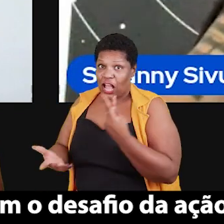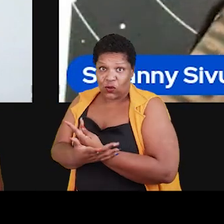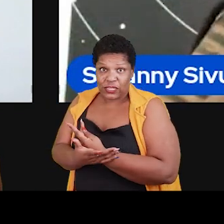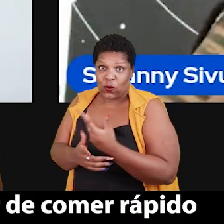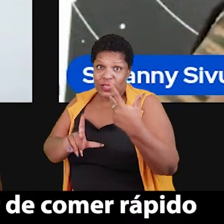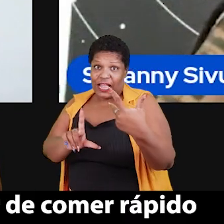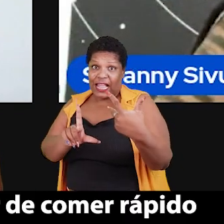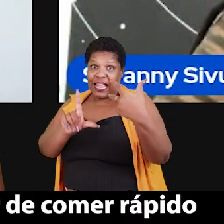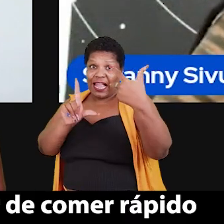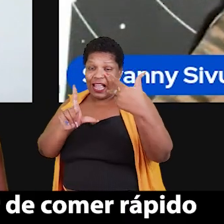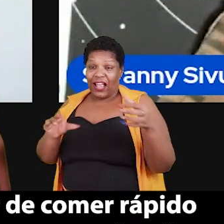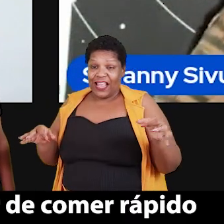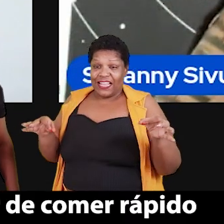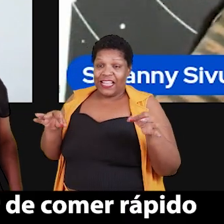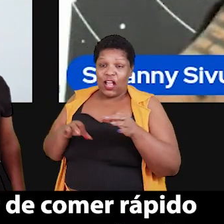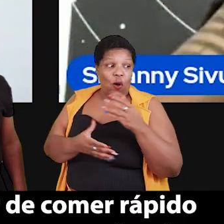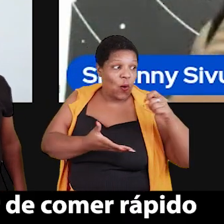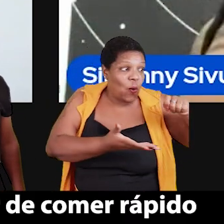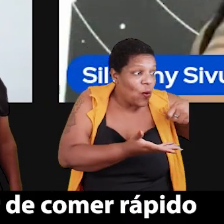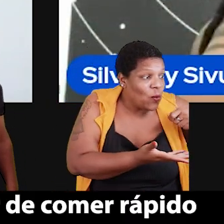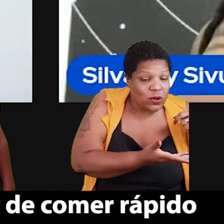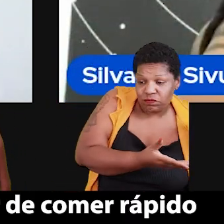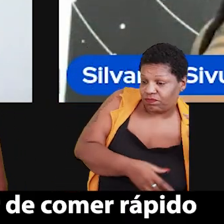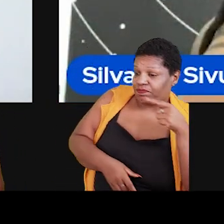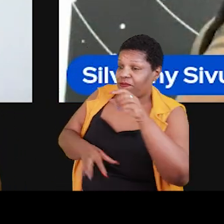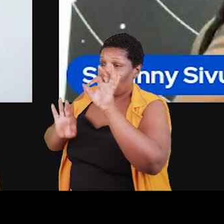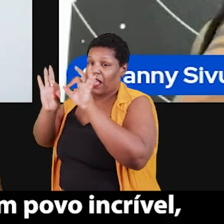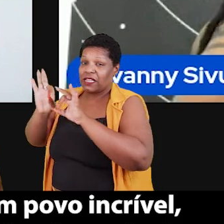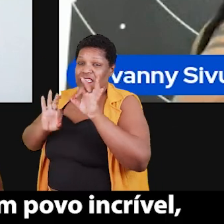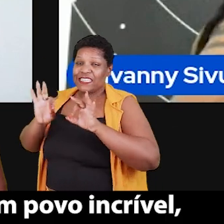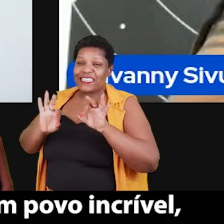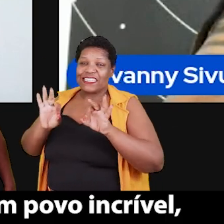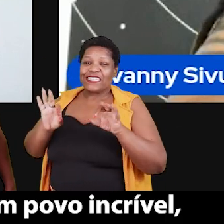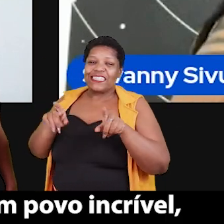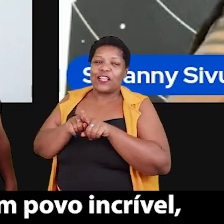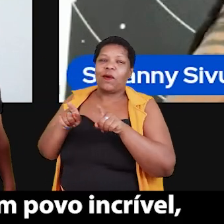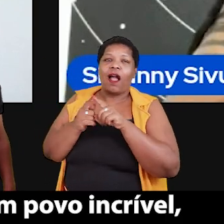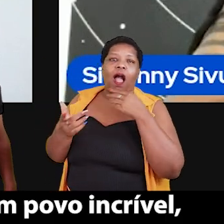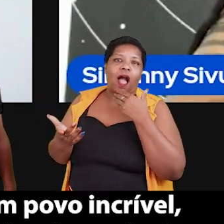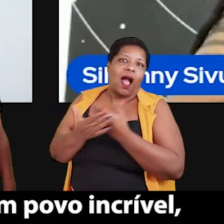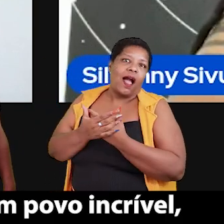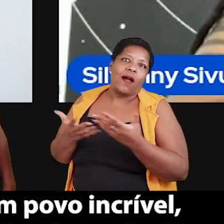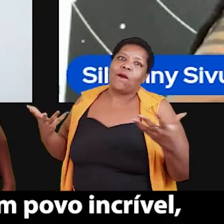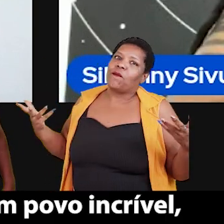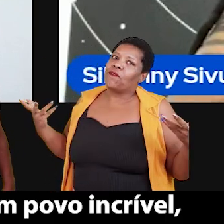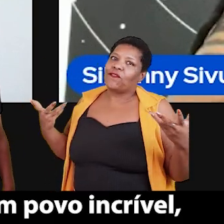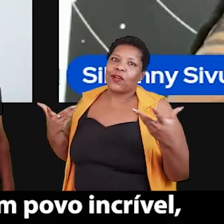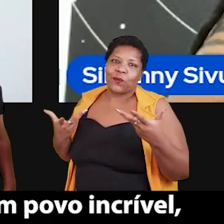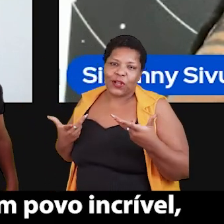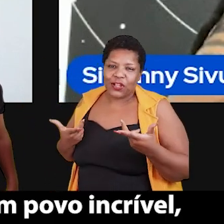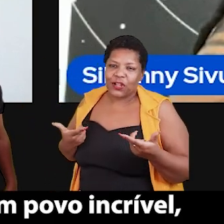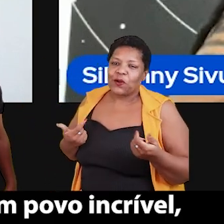ali. De eu terminar de eu comer rápido e ir para a caracterização, que é um povo incrível,